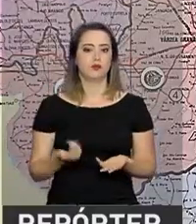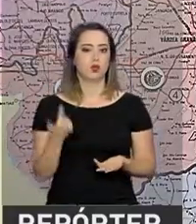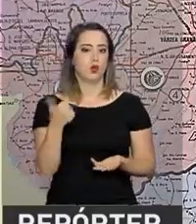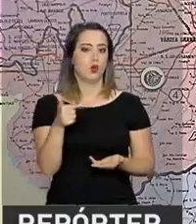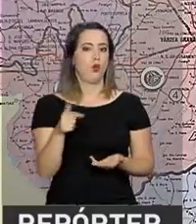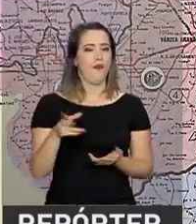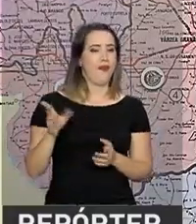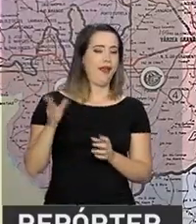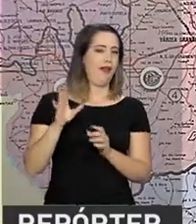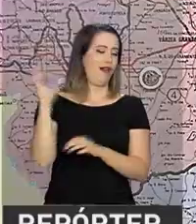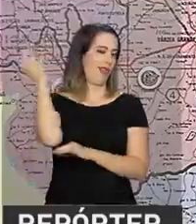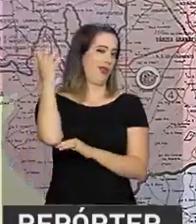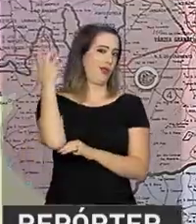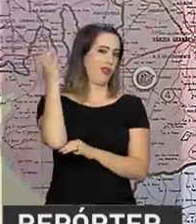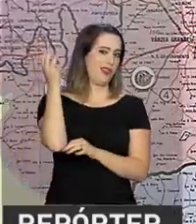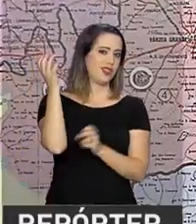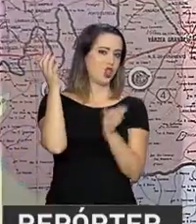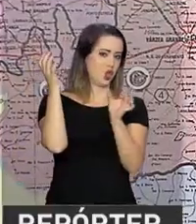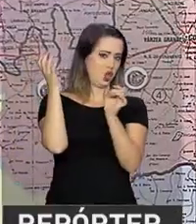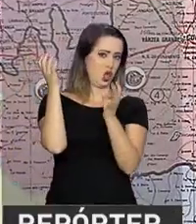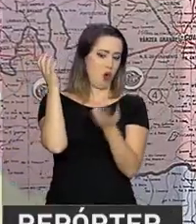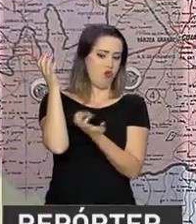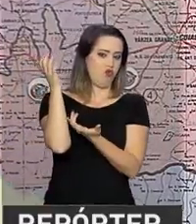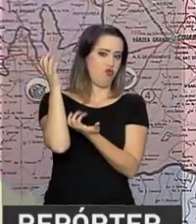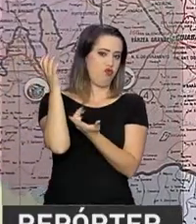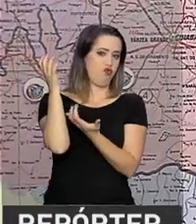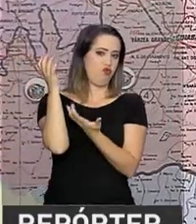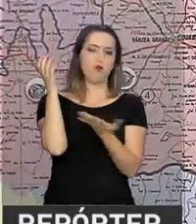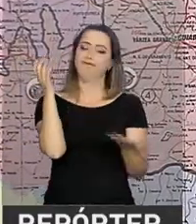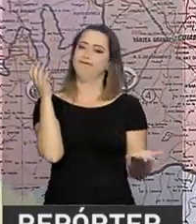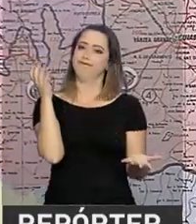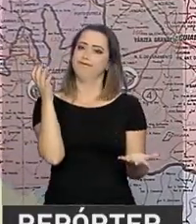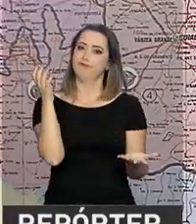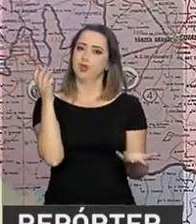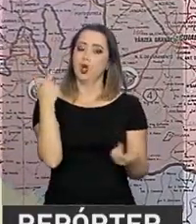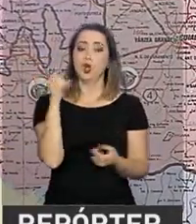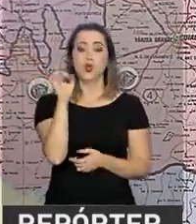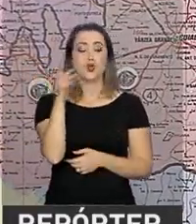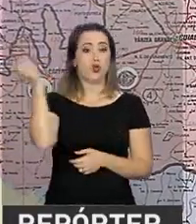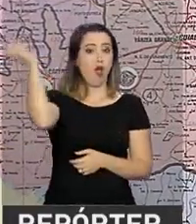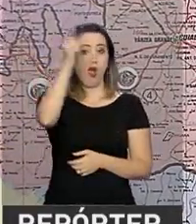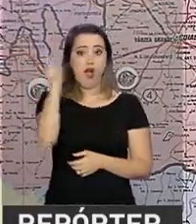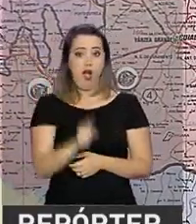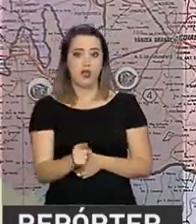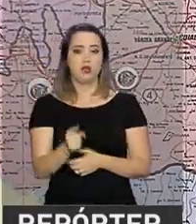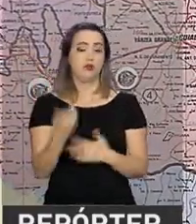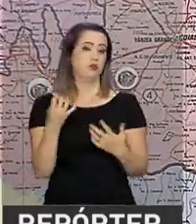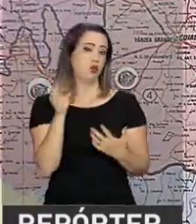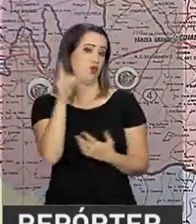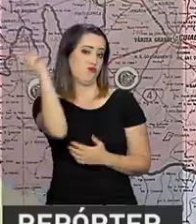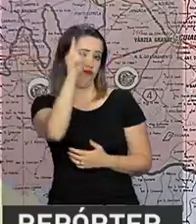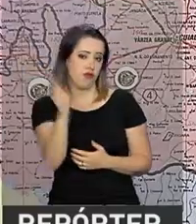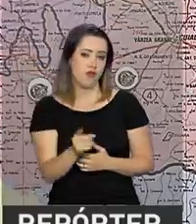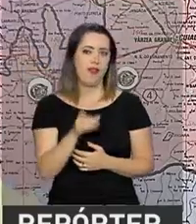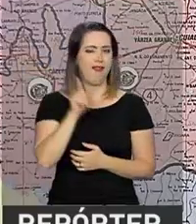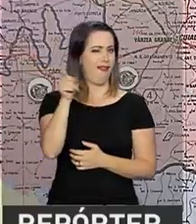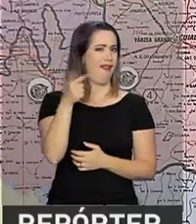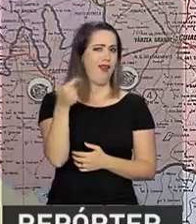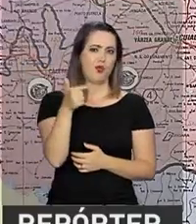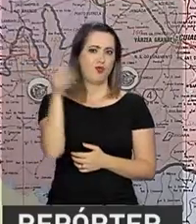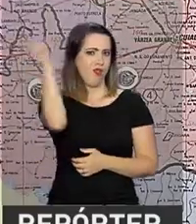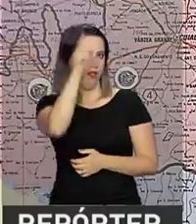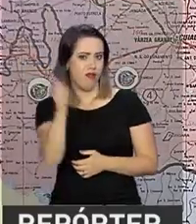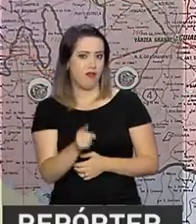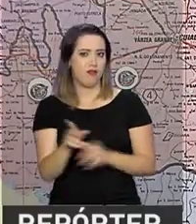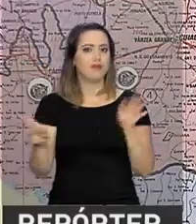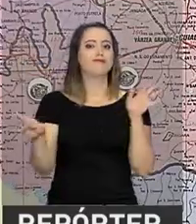são de causas naturais. E o que a gente chama de um incêndio por causa natural é o incêndio por raio. Então, lá na Chapada não foi por raio, foi